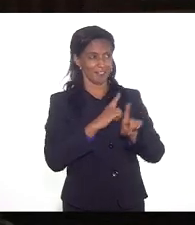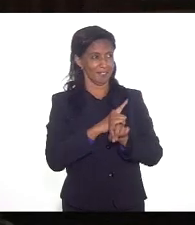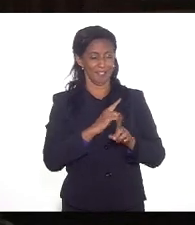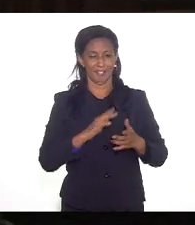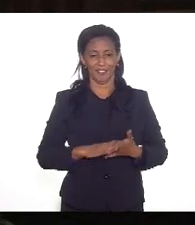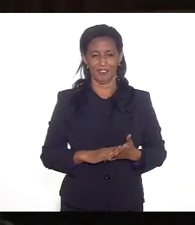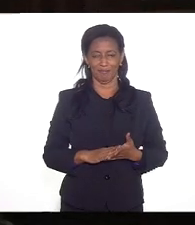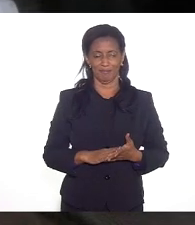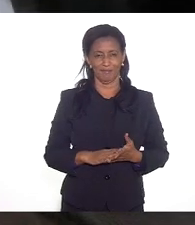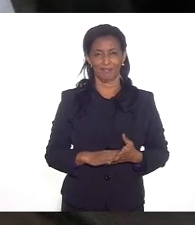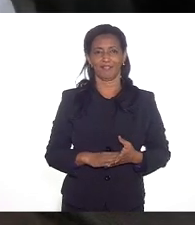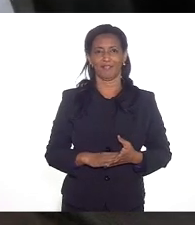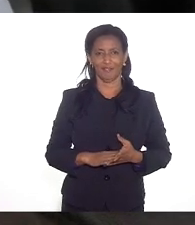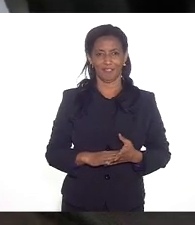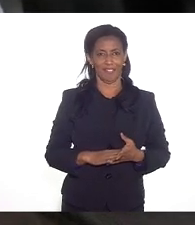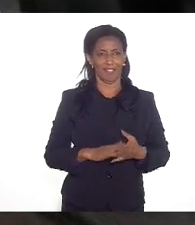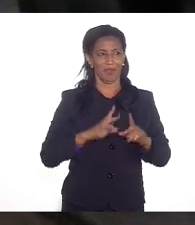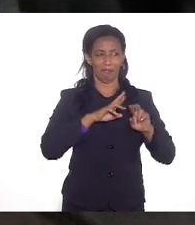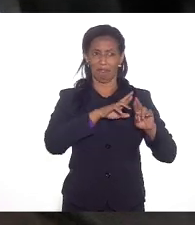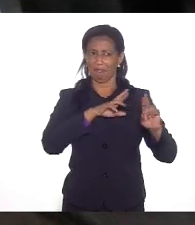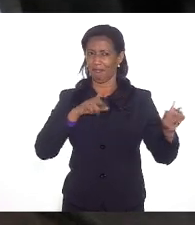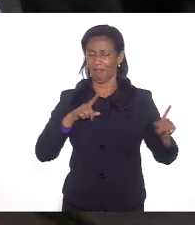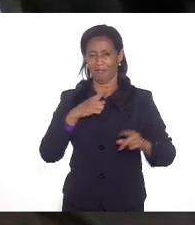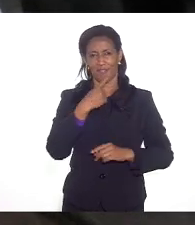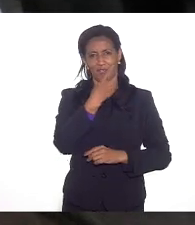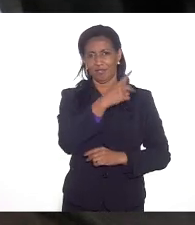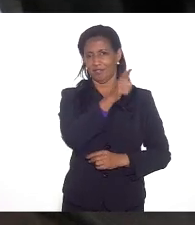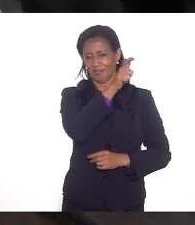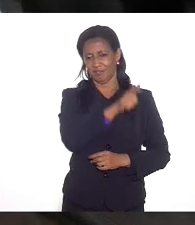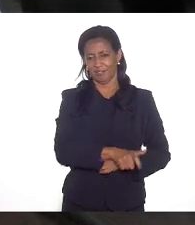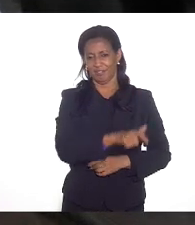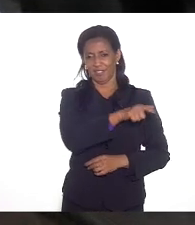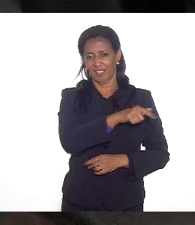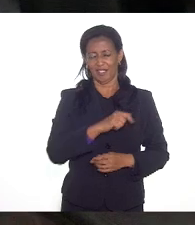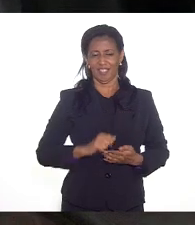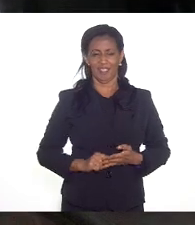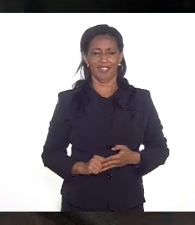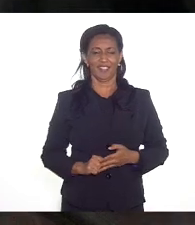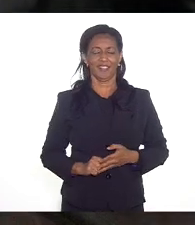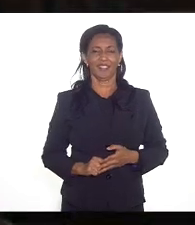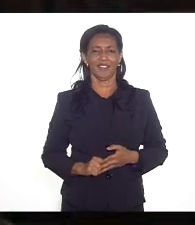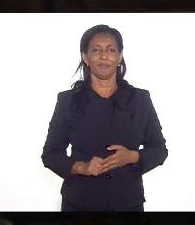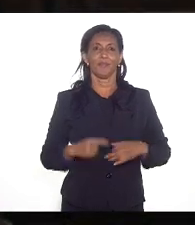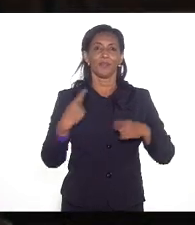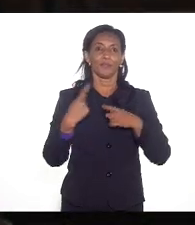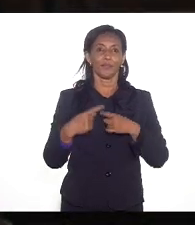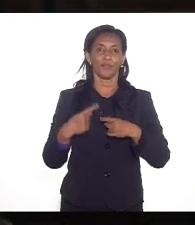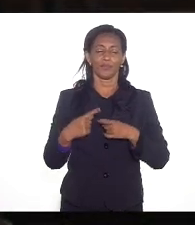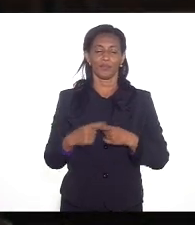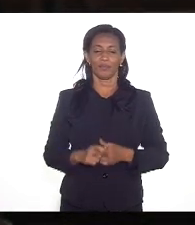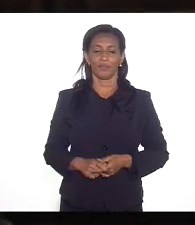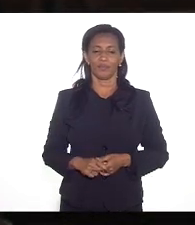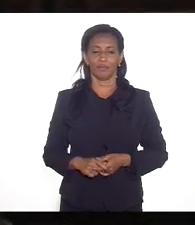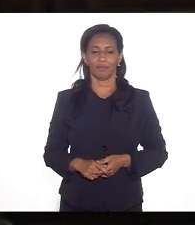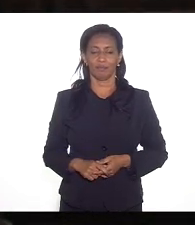eu te aviso de vossa excelência Nesse quesito porque